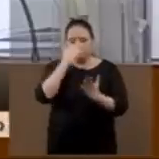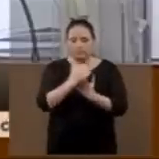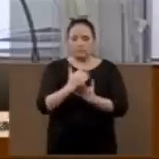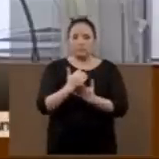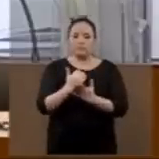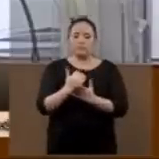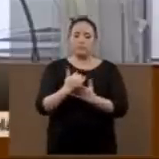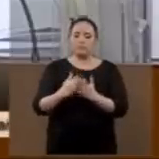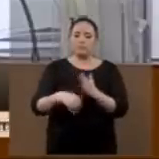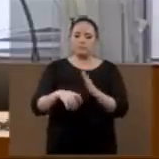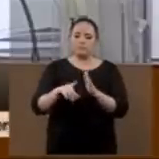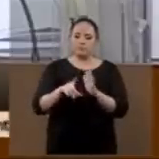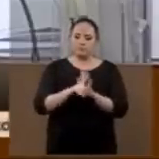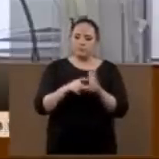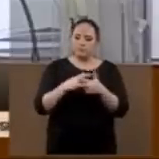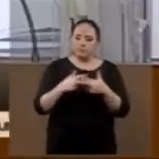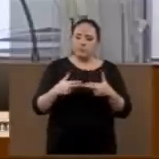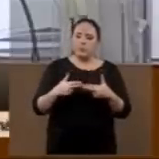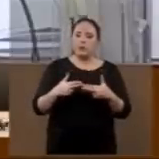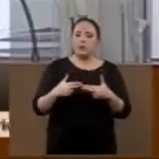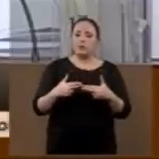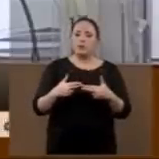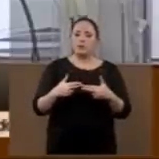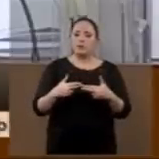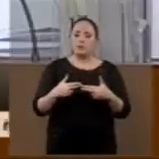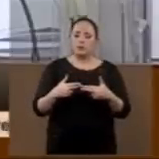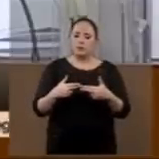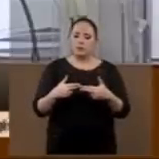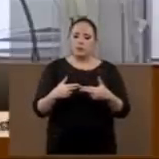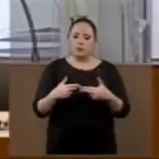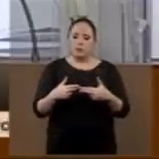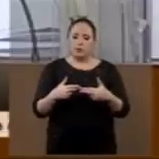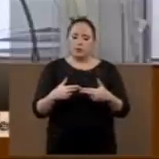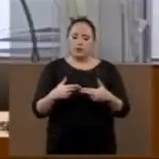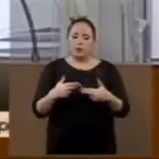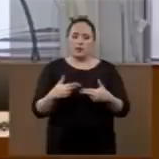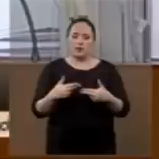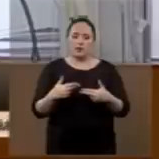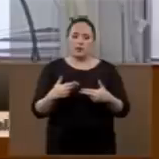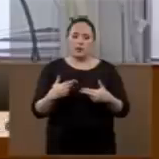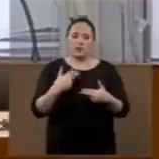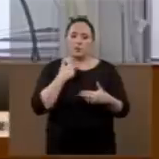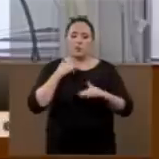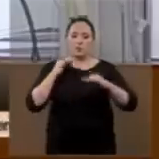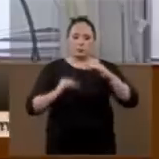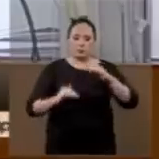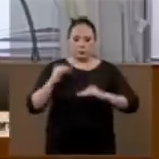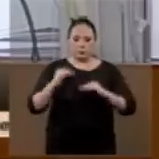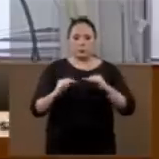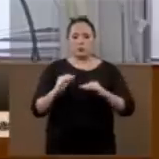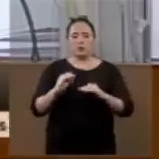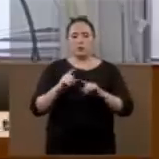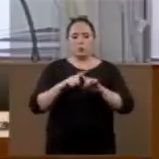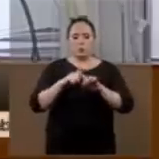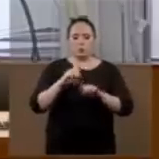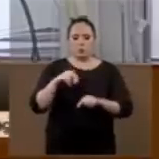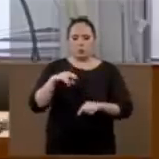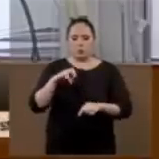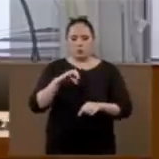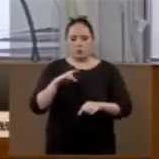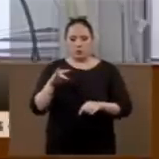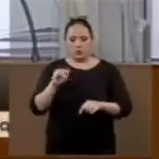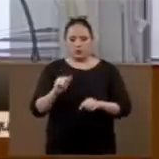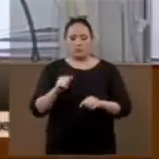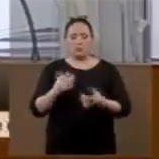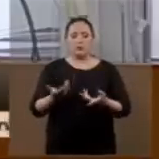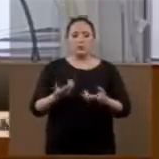exação, alcançando vantagem competitiva capaz de desequilibrar a concorrência e frustrar o atendimento à função extrafiscal